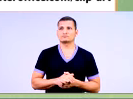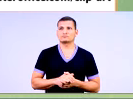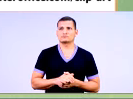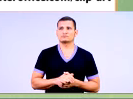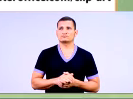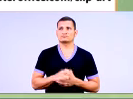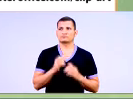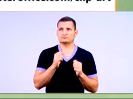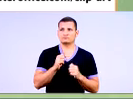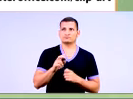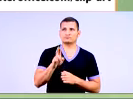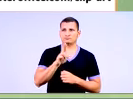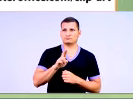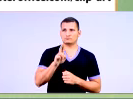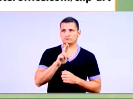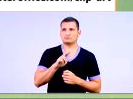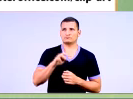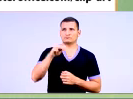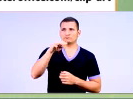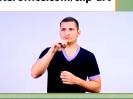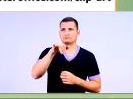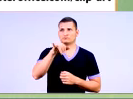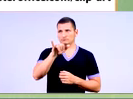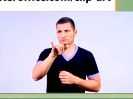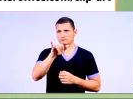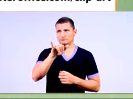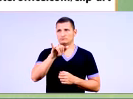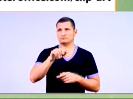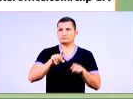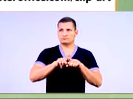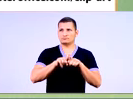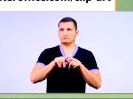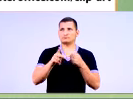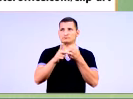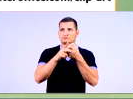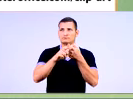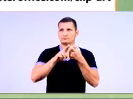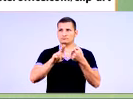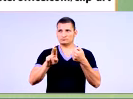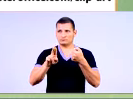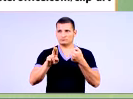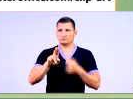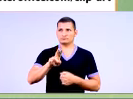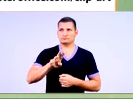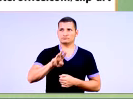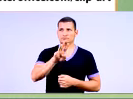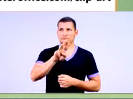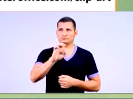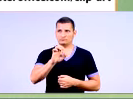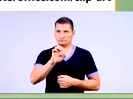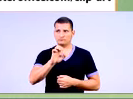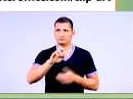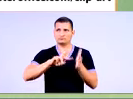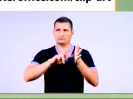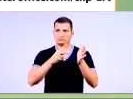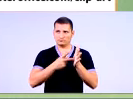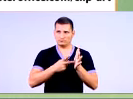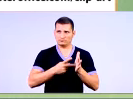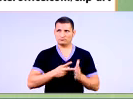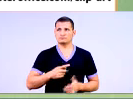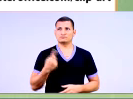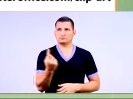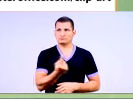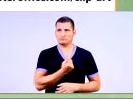posso usar my grandfather and I, meu avô e eu, como o pronome we, que significa nós. Então, olha